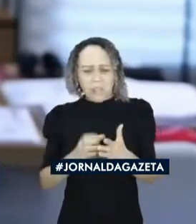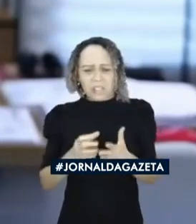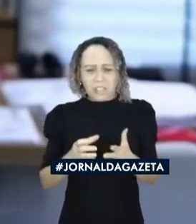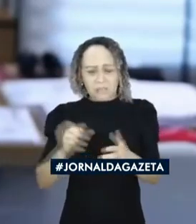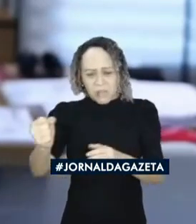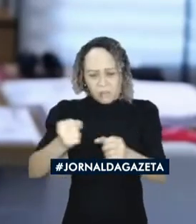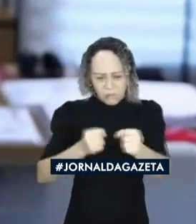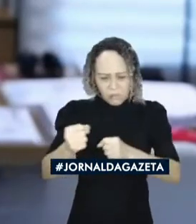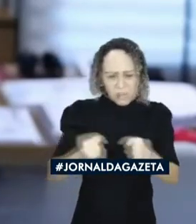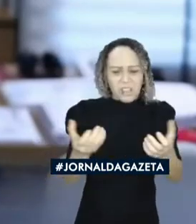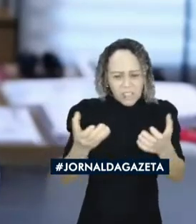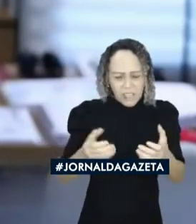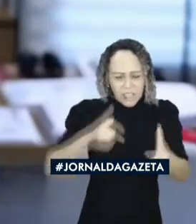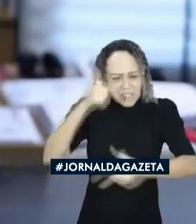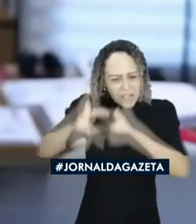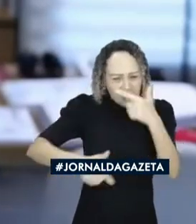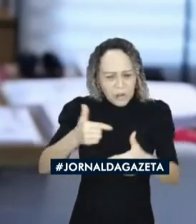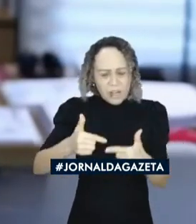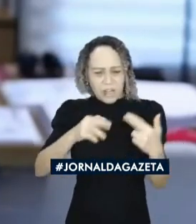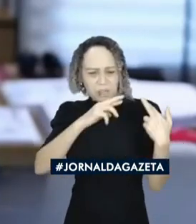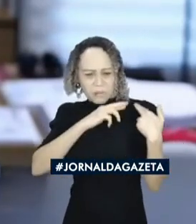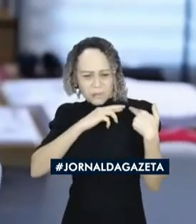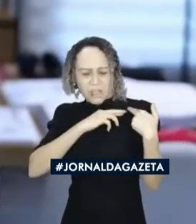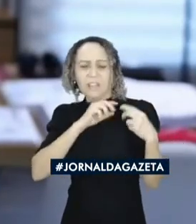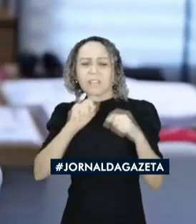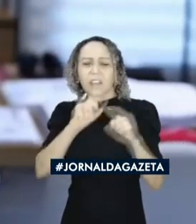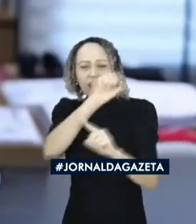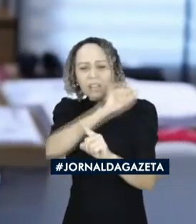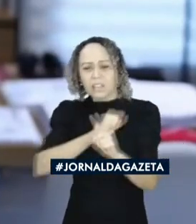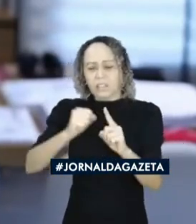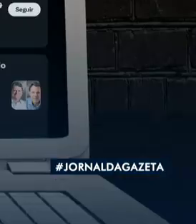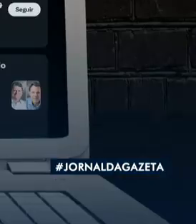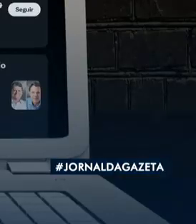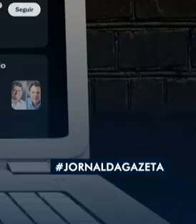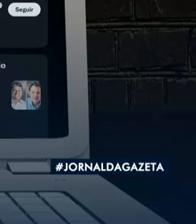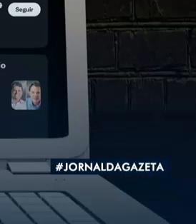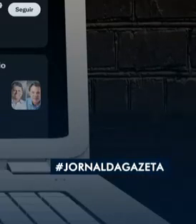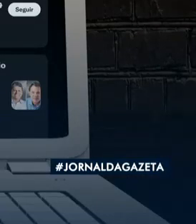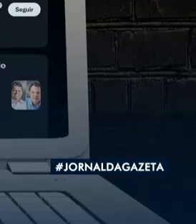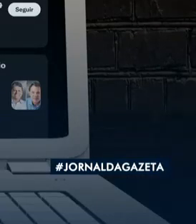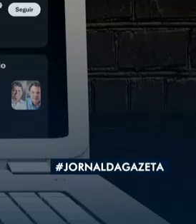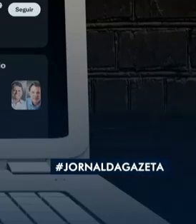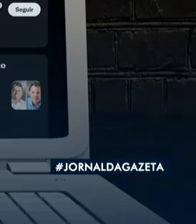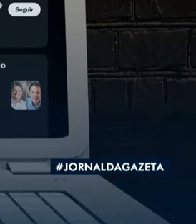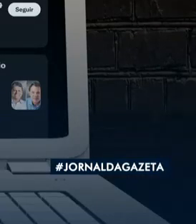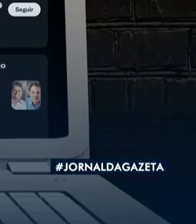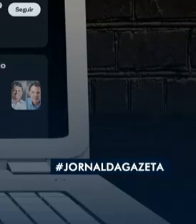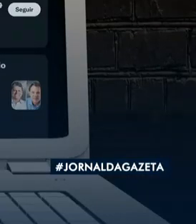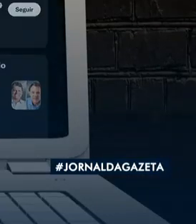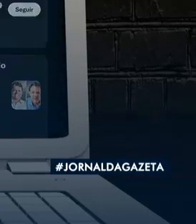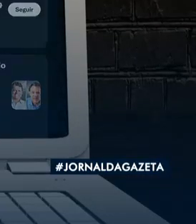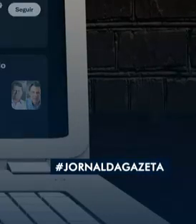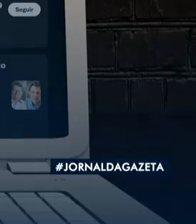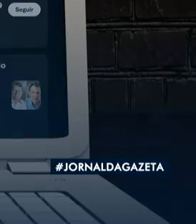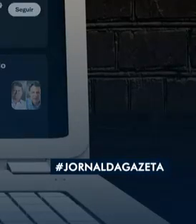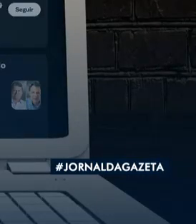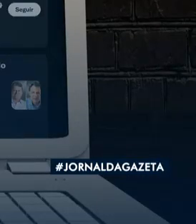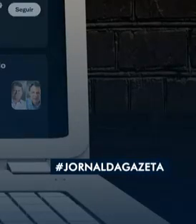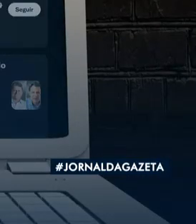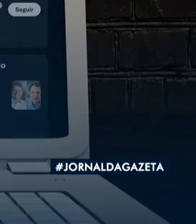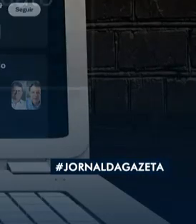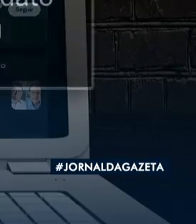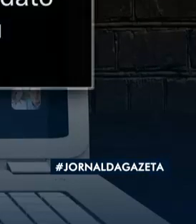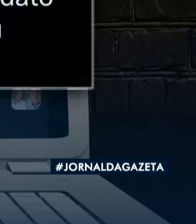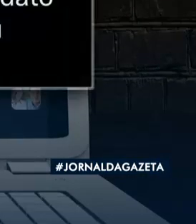democraticamente, que tenham sensibilidade social para que a gente possa governar esse país. Hoje, Lula também foi às redes sociais para reforçar